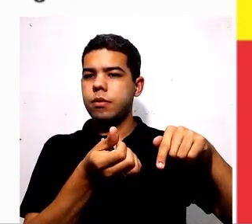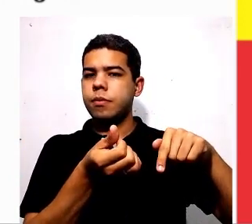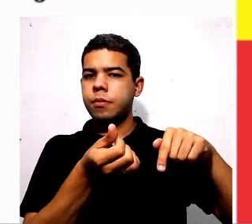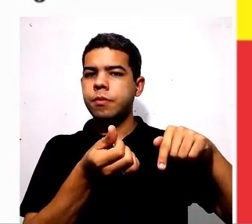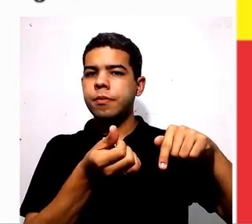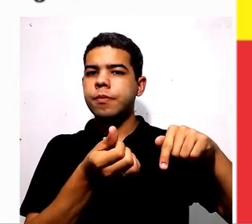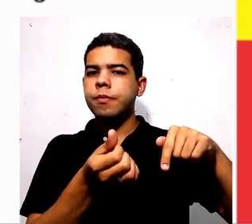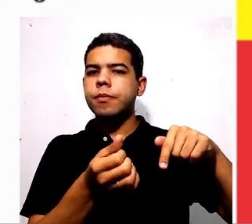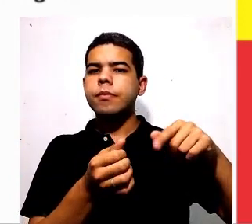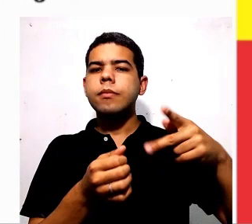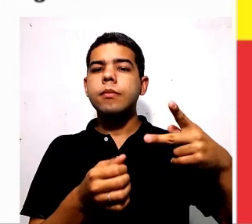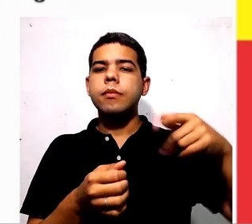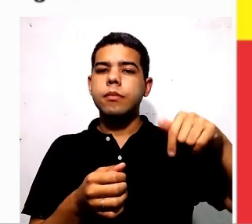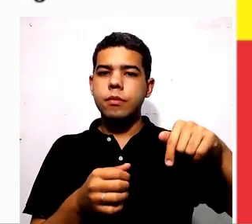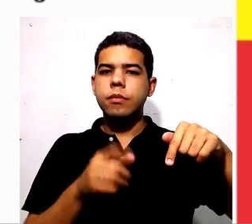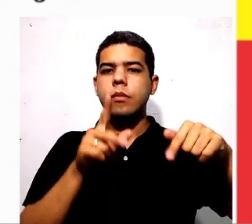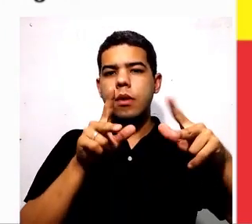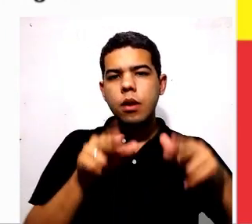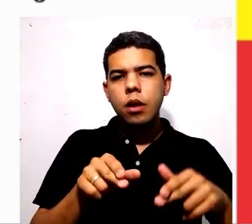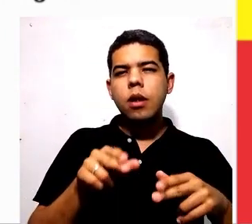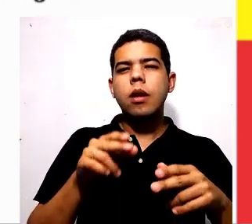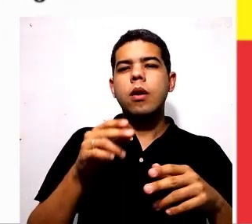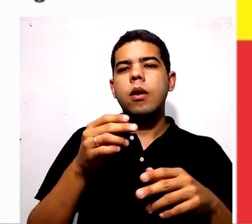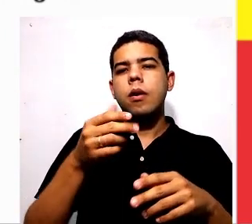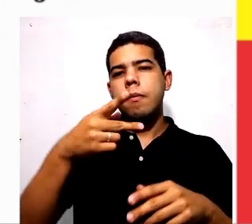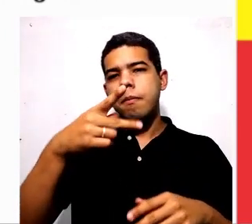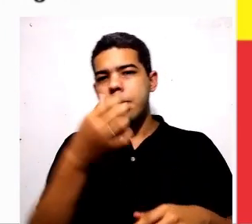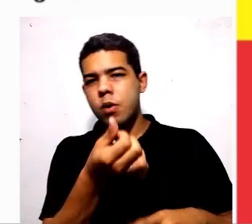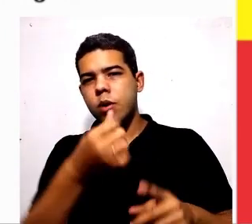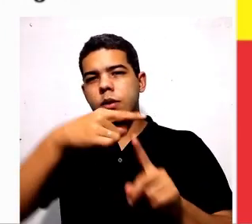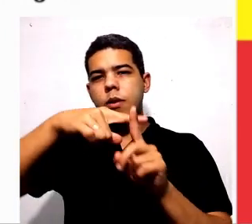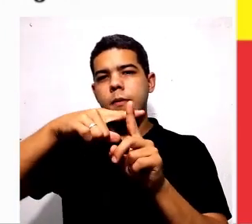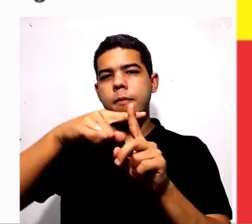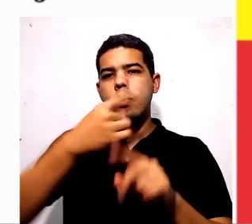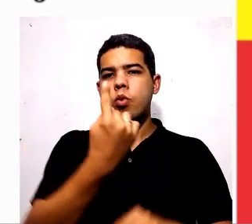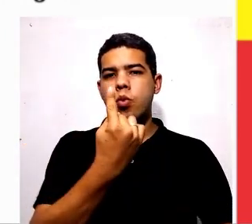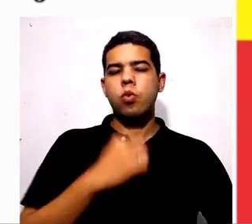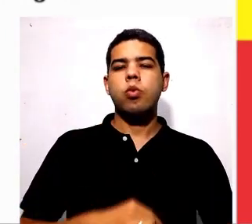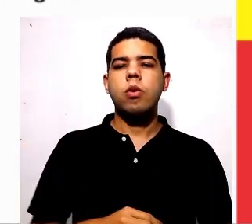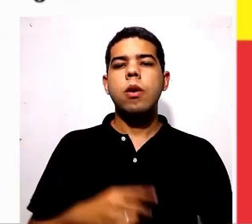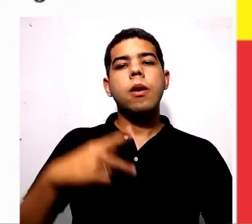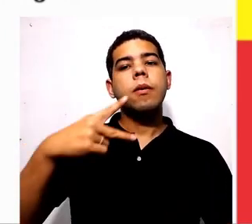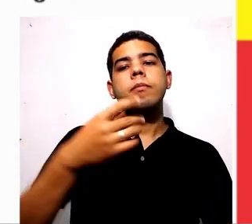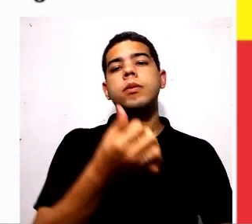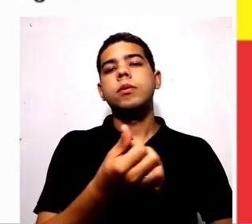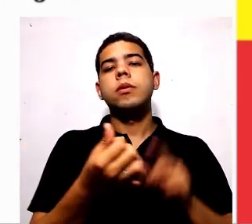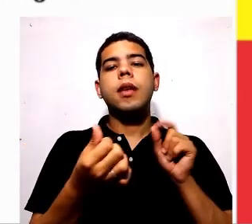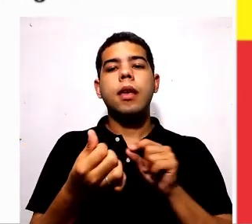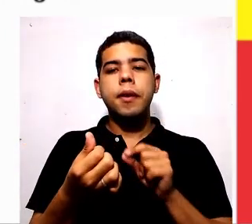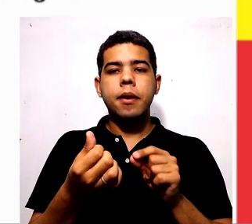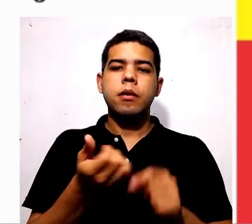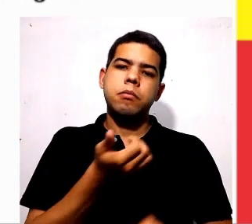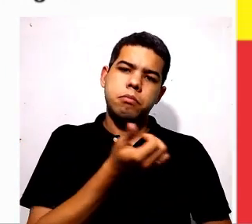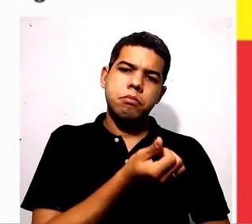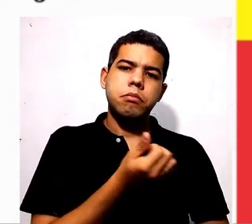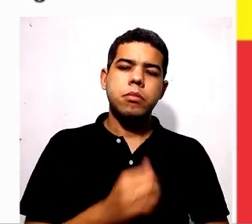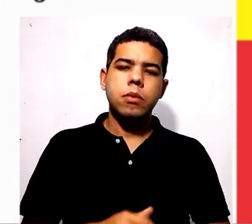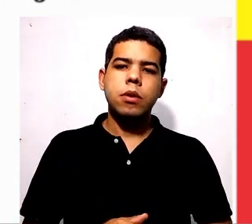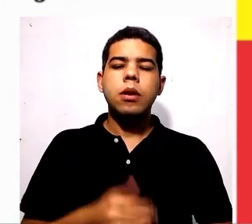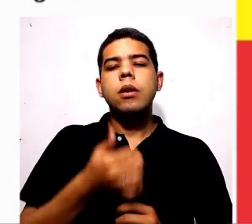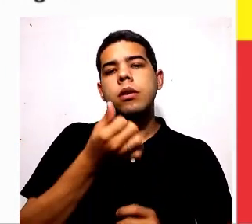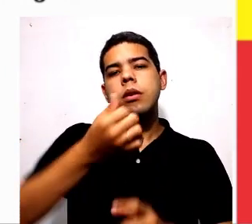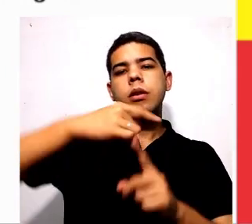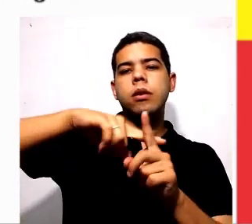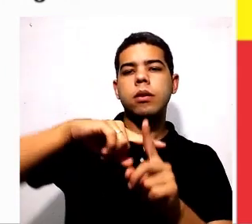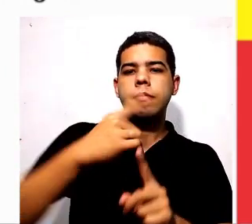embaixo, P7 é igual a P6 mais 1. Onde o P6 é quem? É 6. 6 mais 1 é